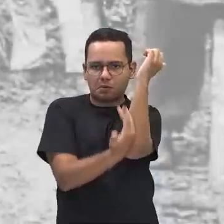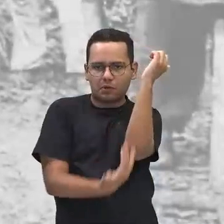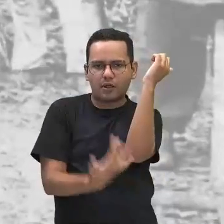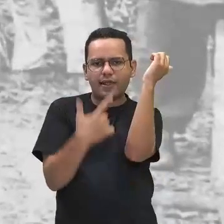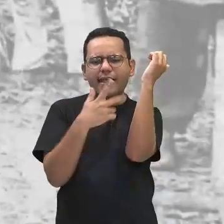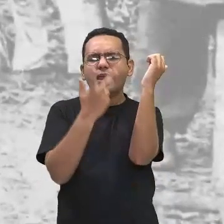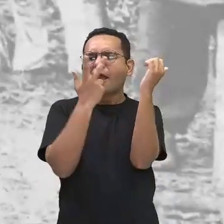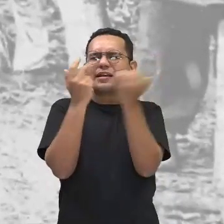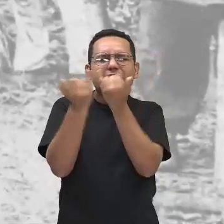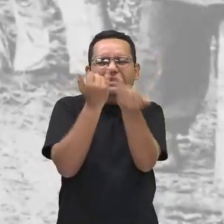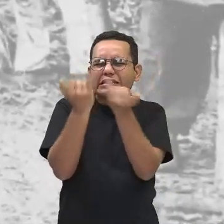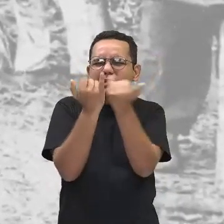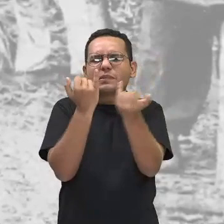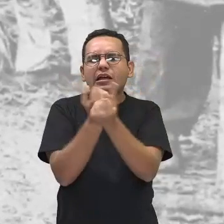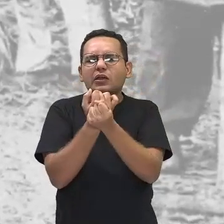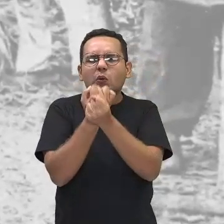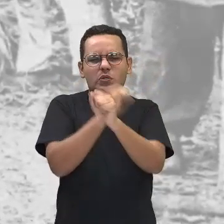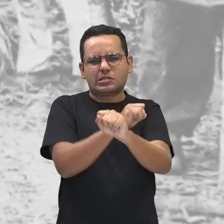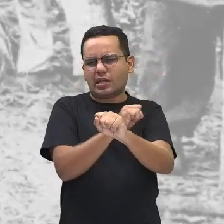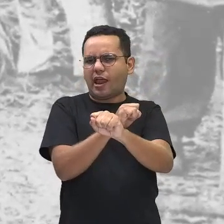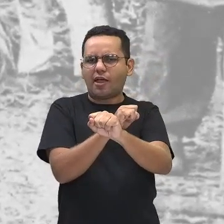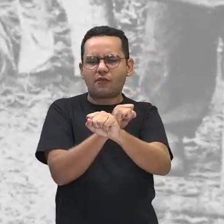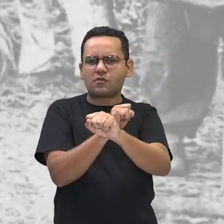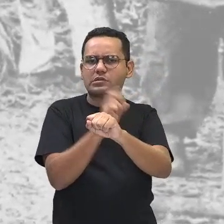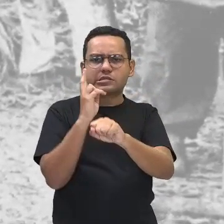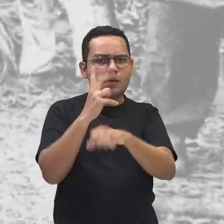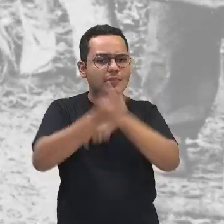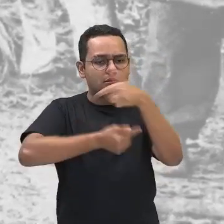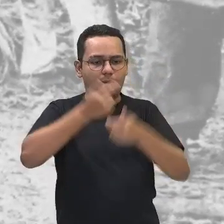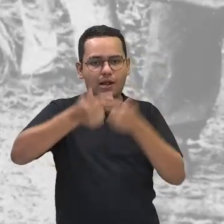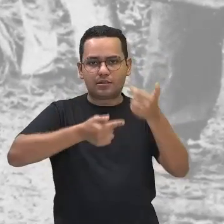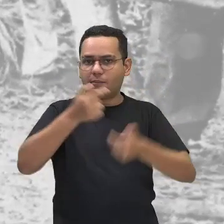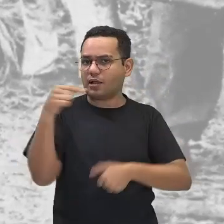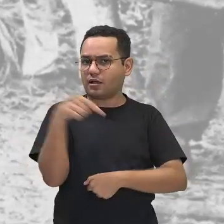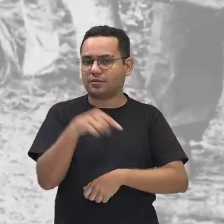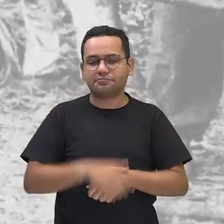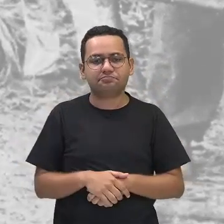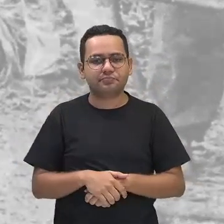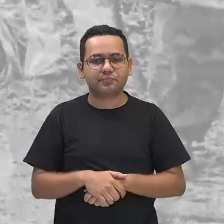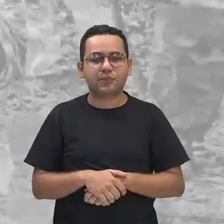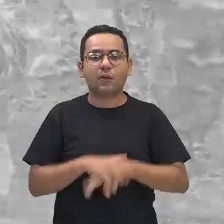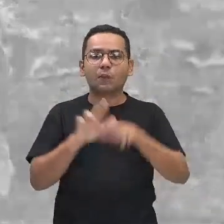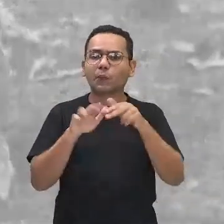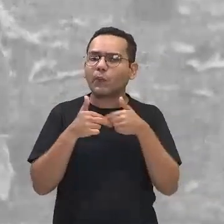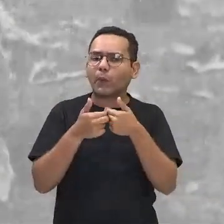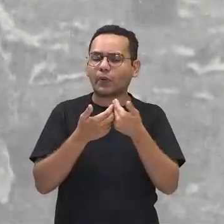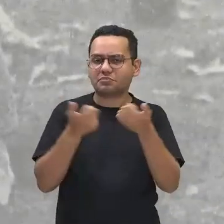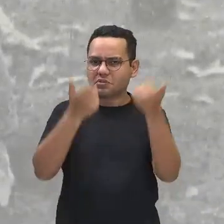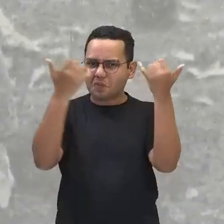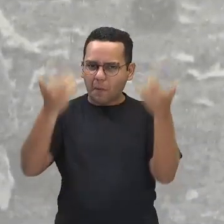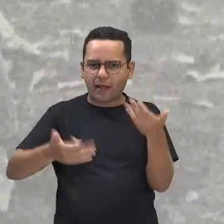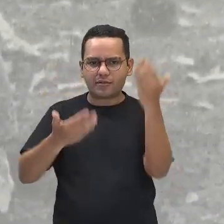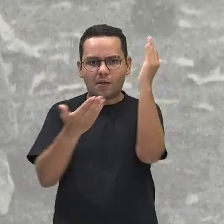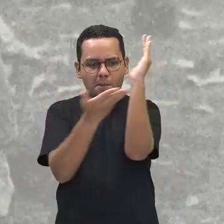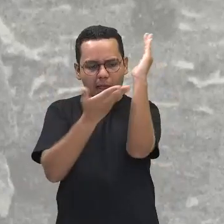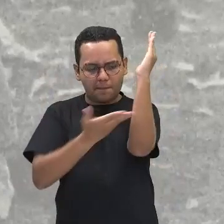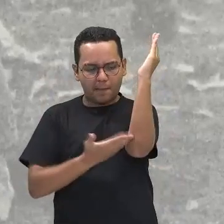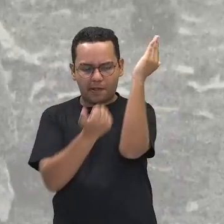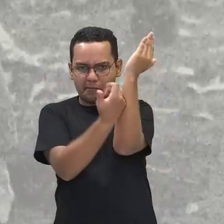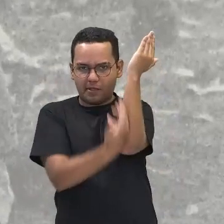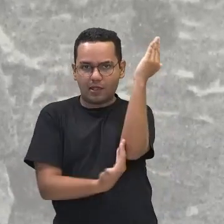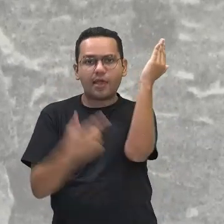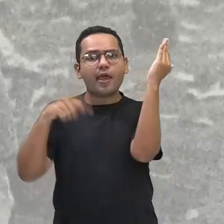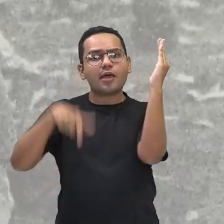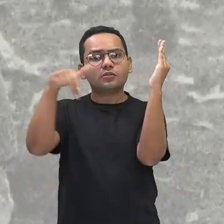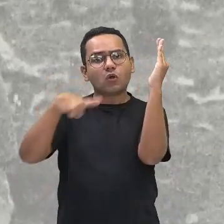de civilização da borracha é falar principalmente sobre o seringueiro, que muitas das vezes era nordestino e